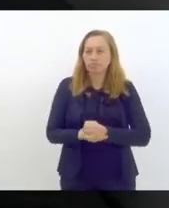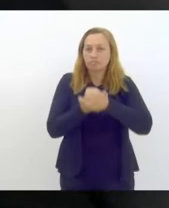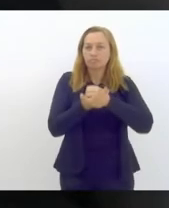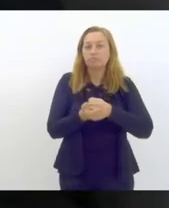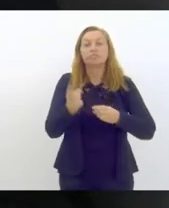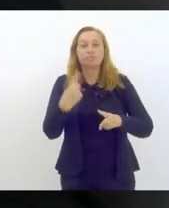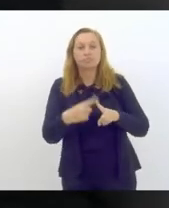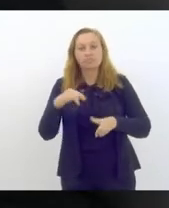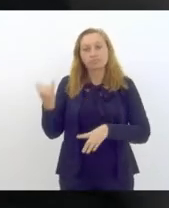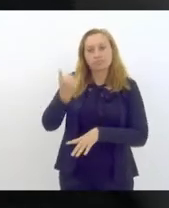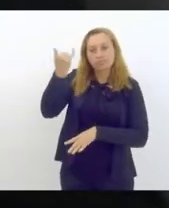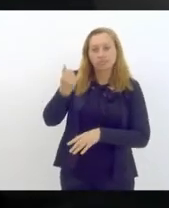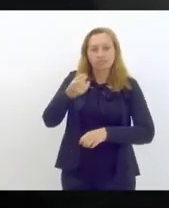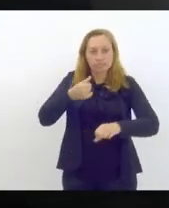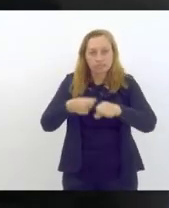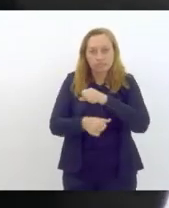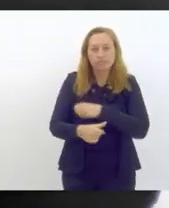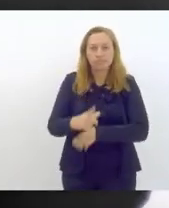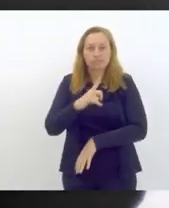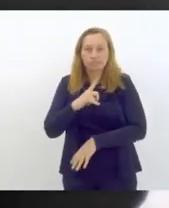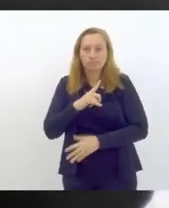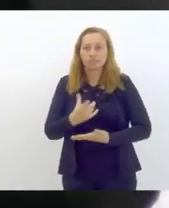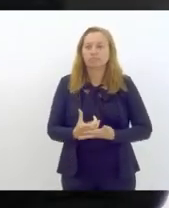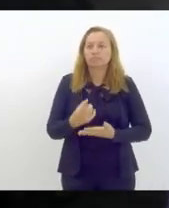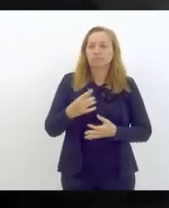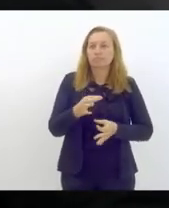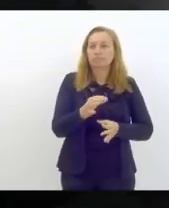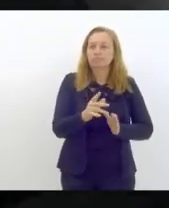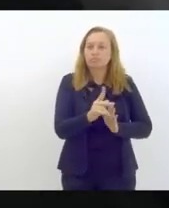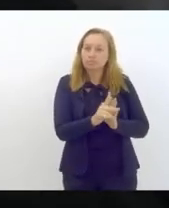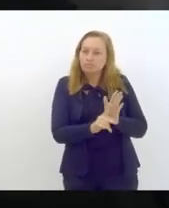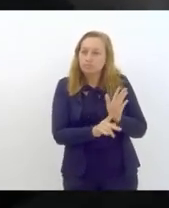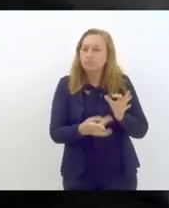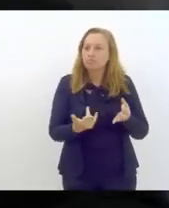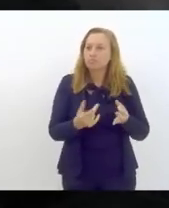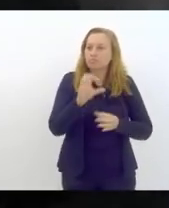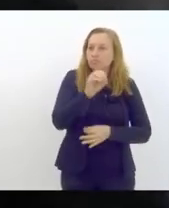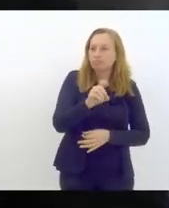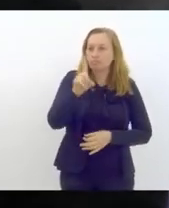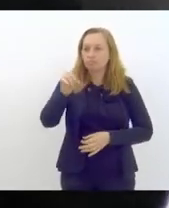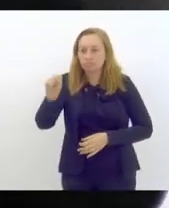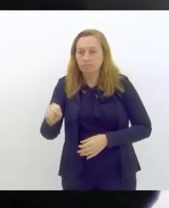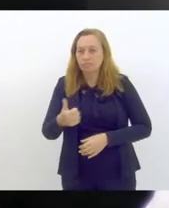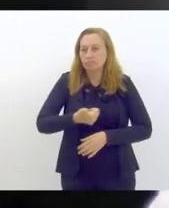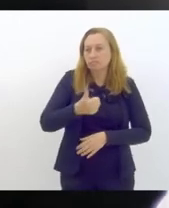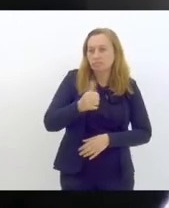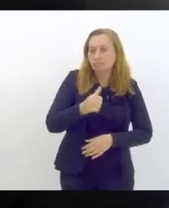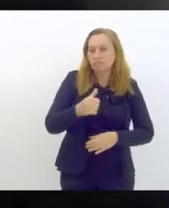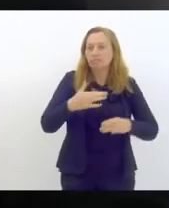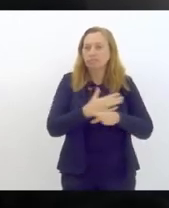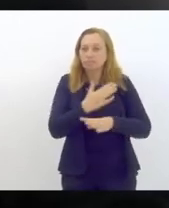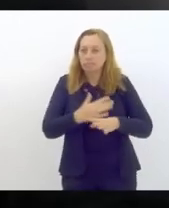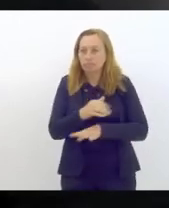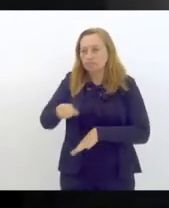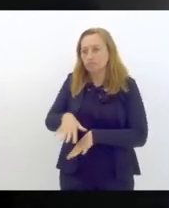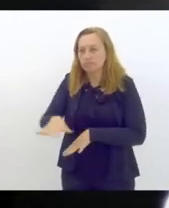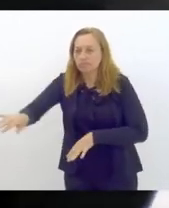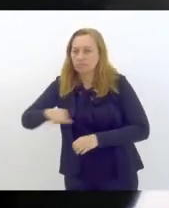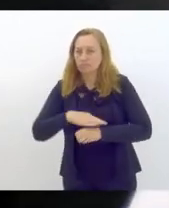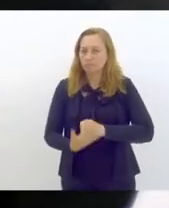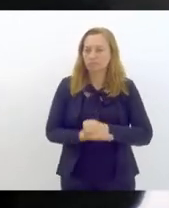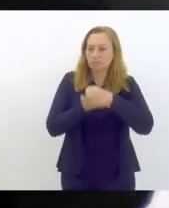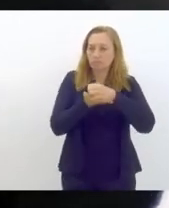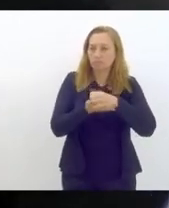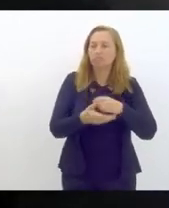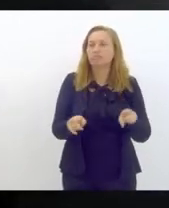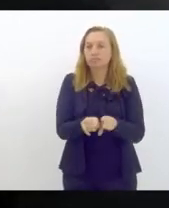é importante para trazer investidor. E esse projeto tem tudo a ver com o ODS 11, que é Cidades e Comunidades Sustentáveis, e com o